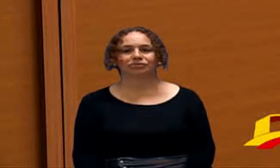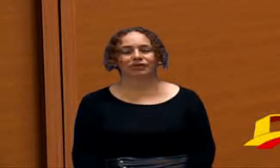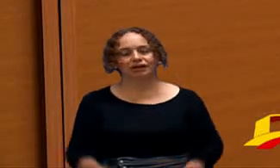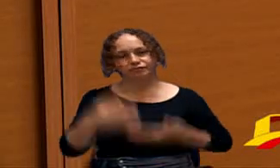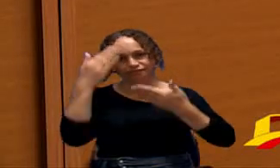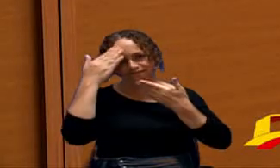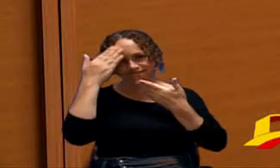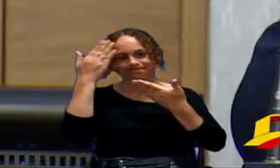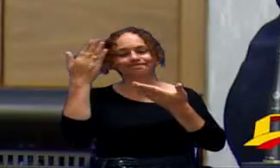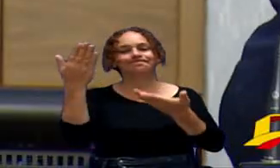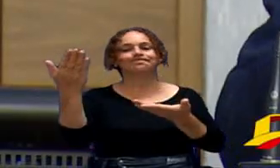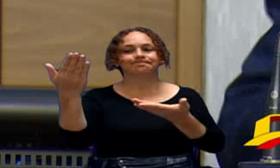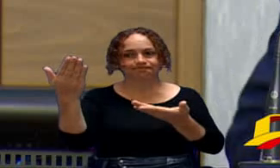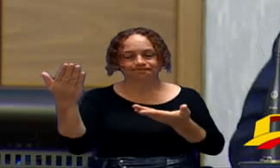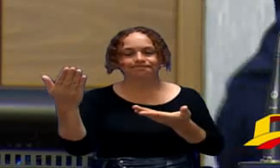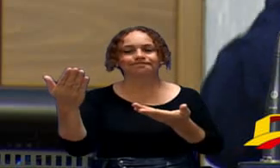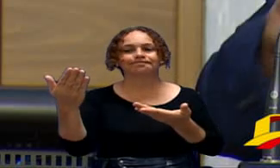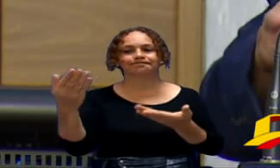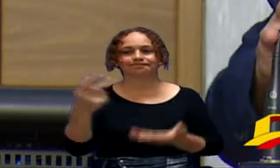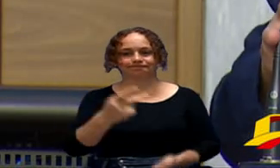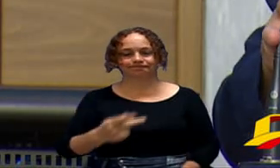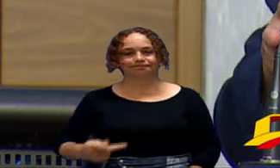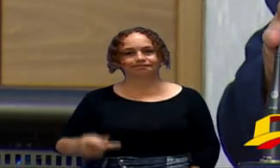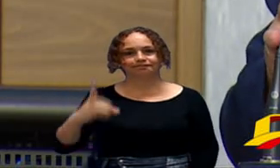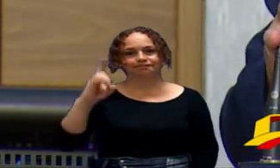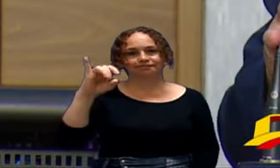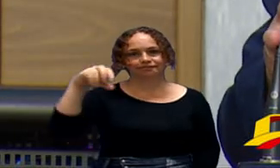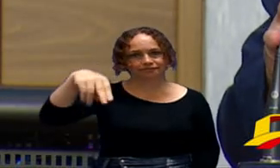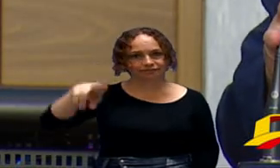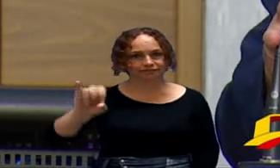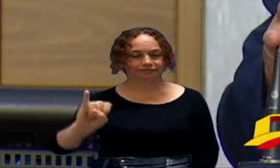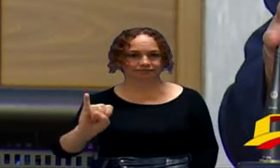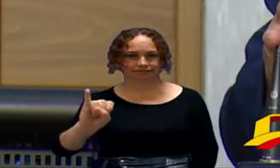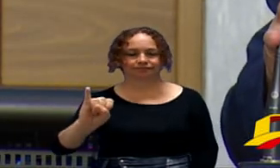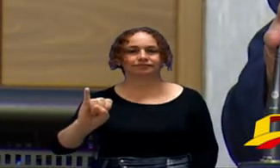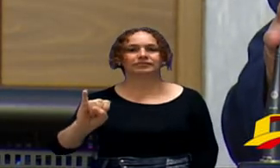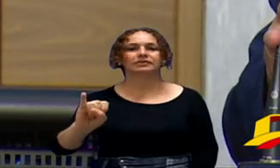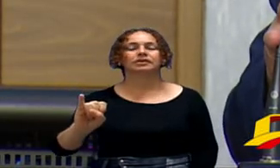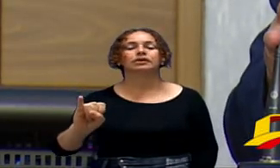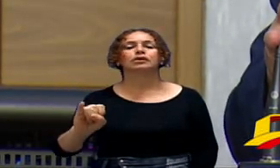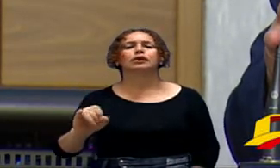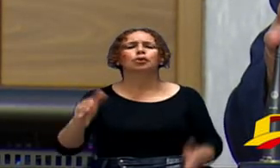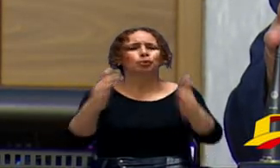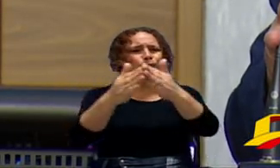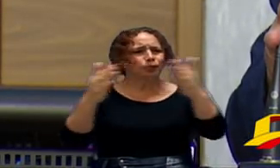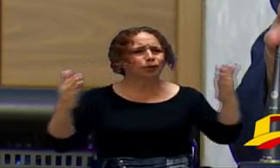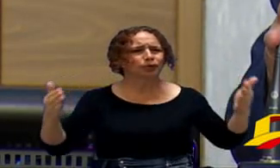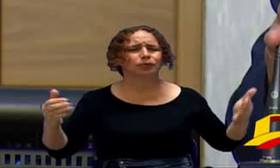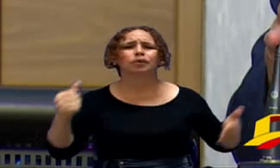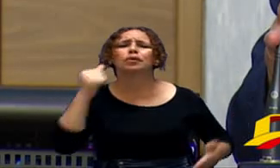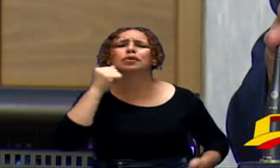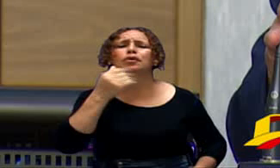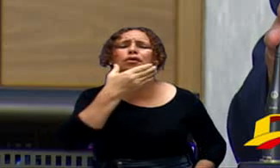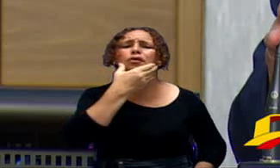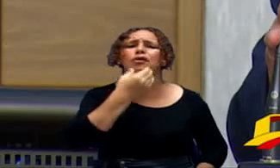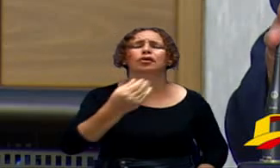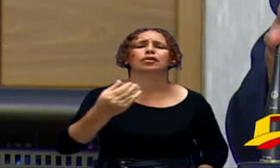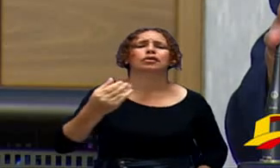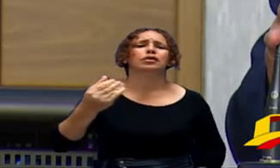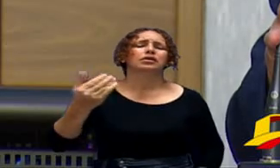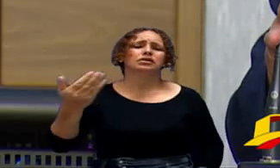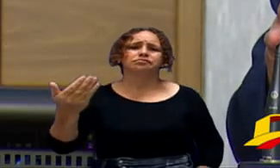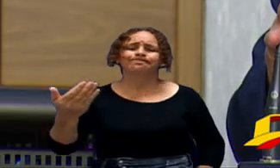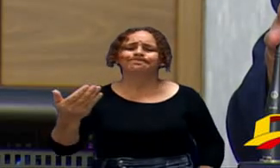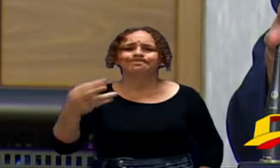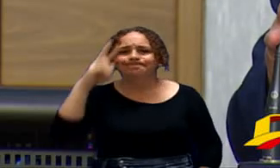Obrigado, presidente Dini, por essa oportunidade de estar presidindo aqui. Senhores, vou pedir a colaboração de todos aí, um pouquinho de silêncio, para que a gente possa ouvir mais